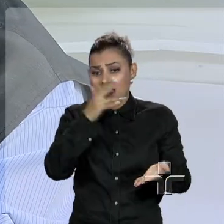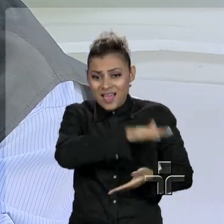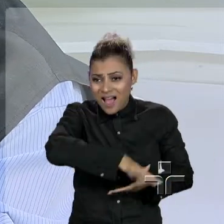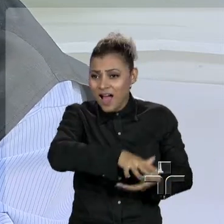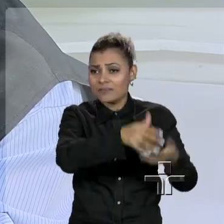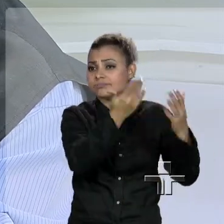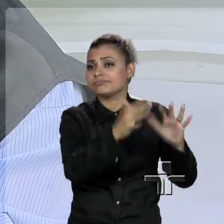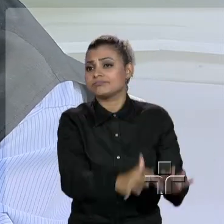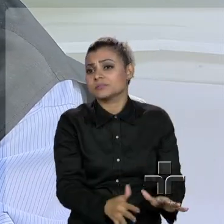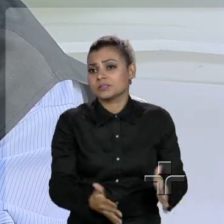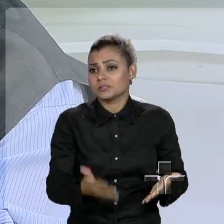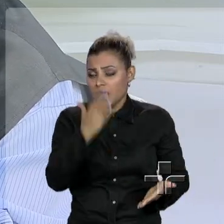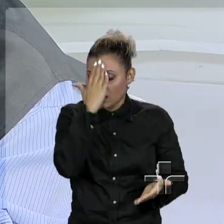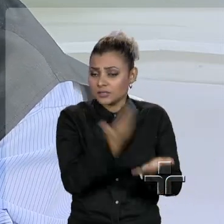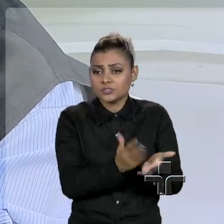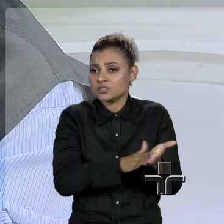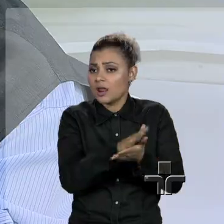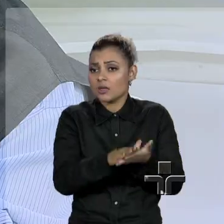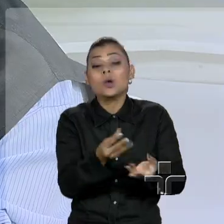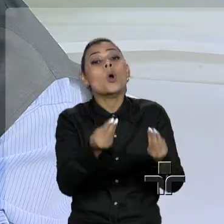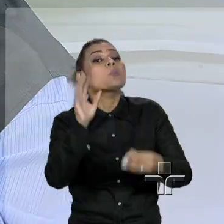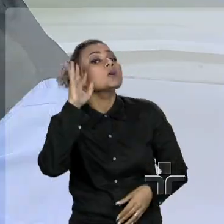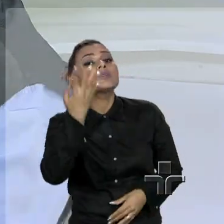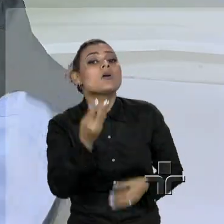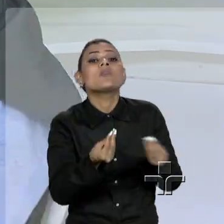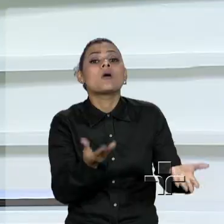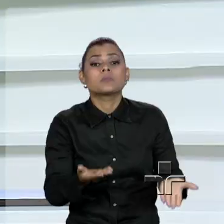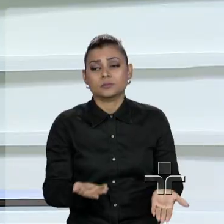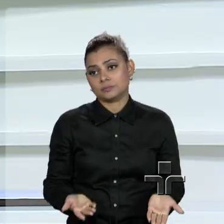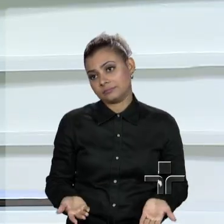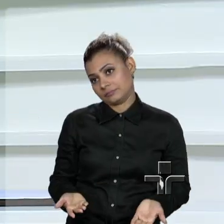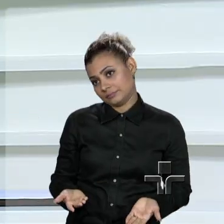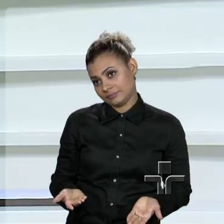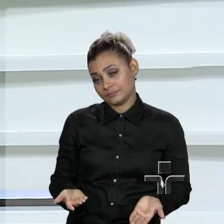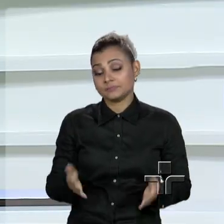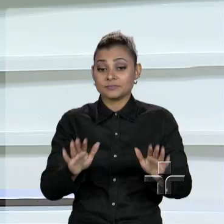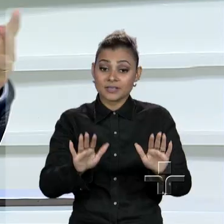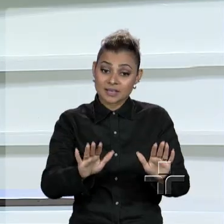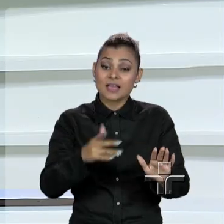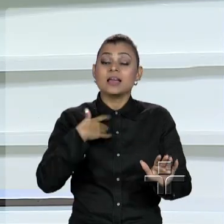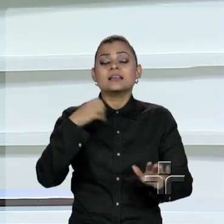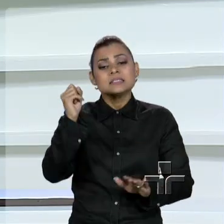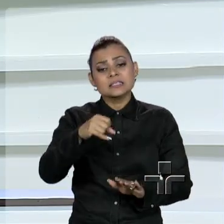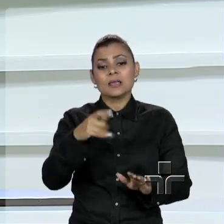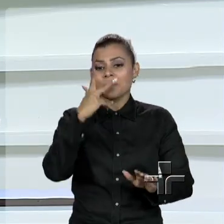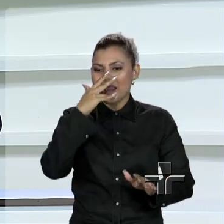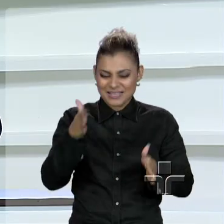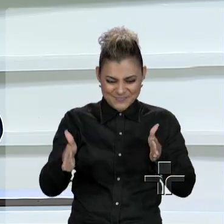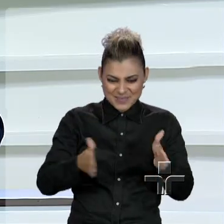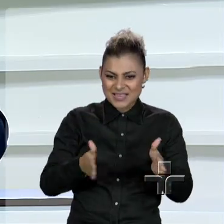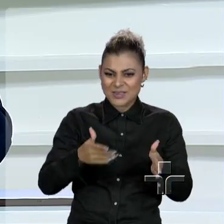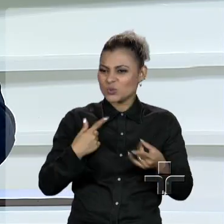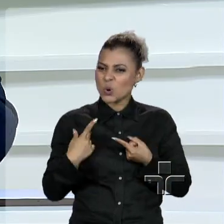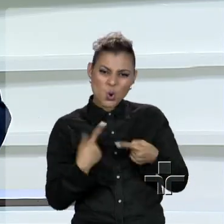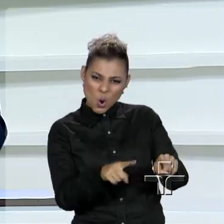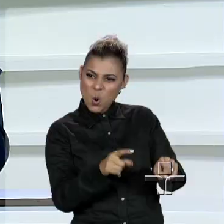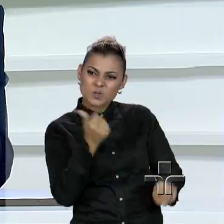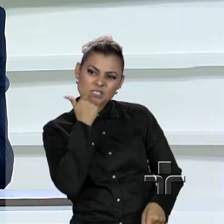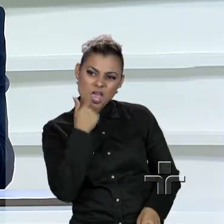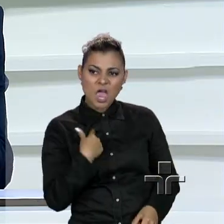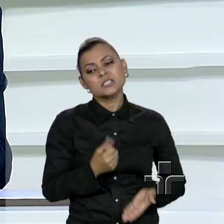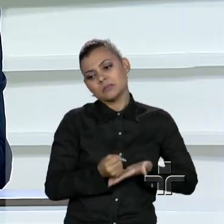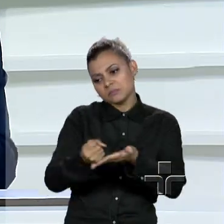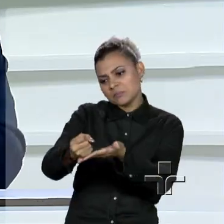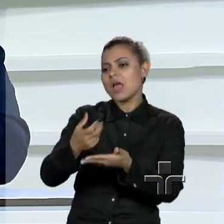sistema. Como resolve? E uma certa inversão de valores, né? Mas é claro que houve uma inversão de valores. Essa onda contra a ciência, a favor